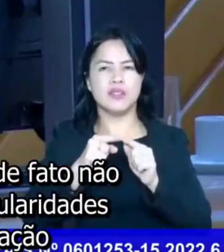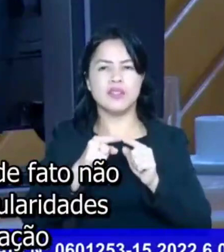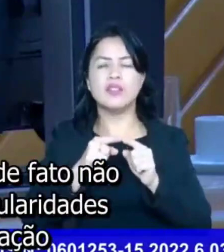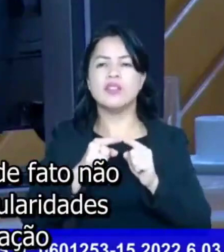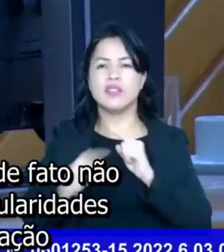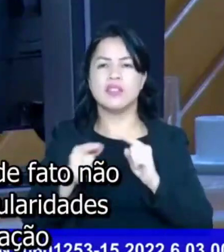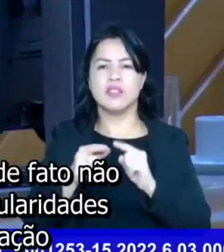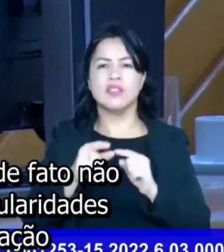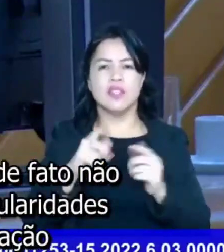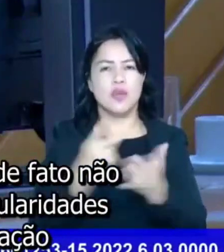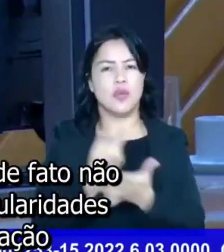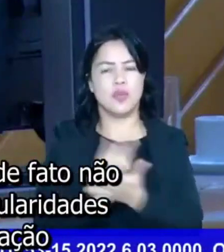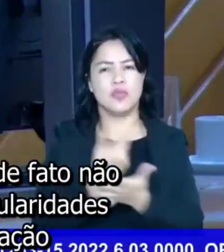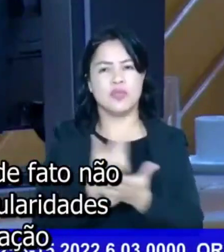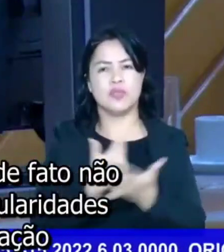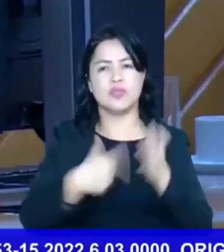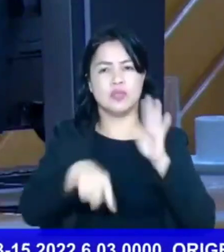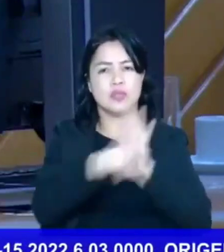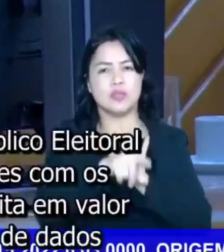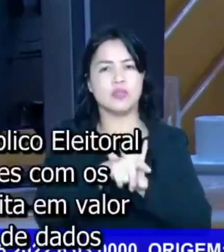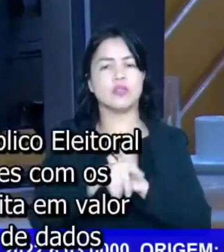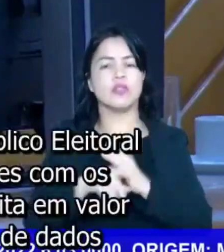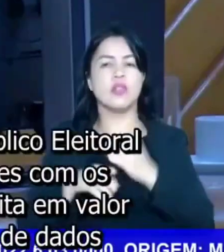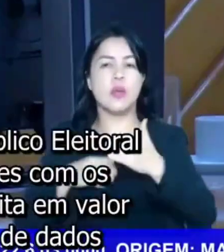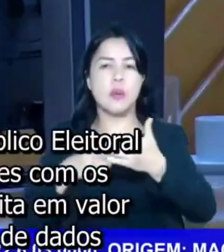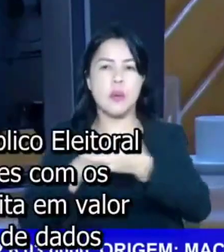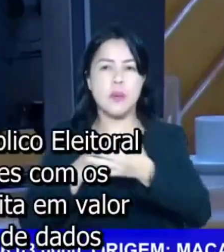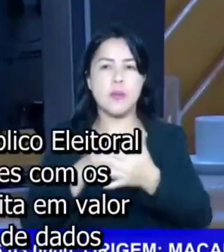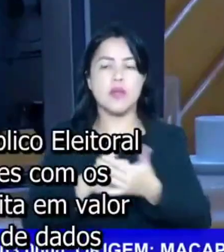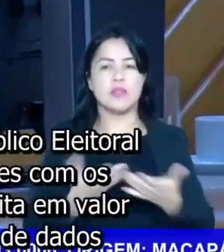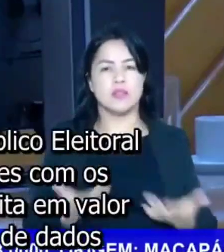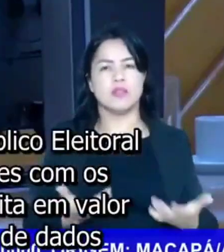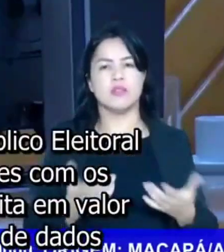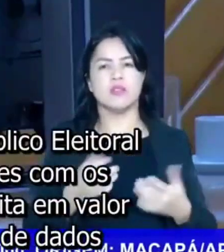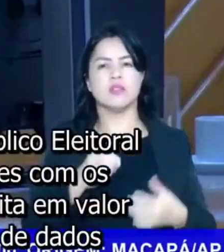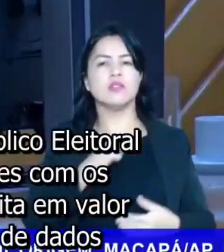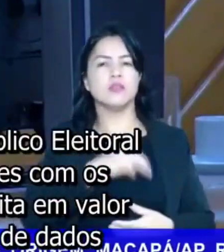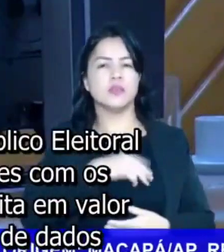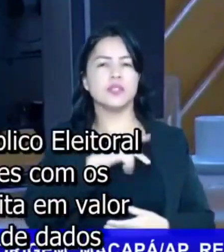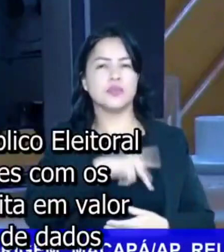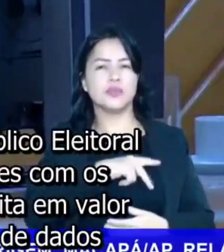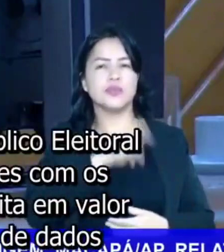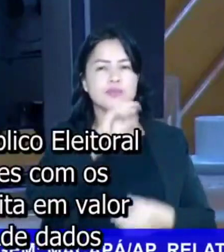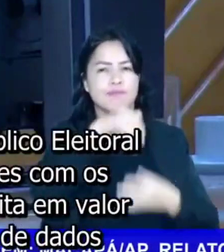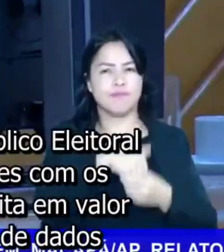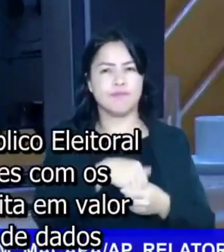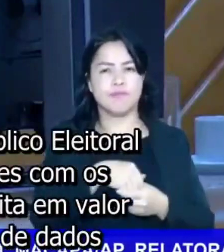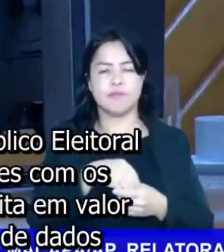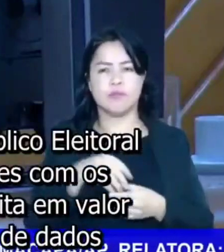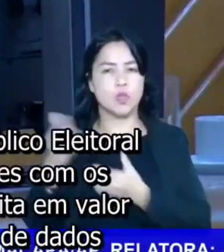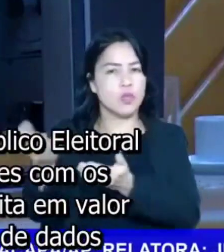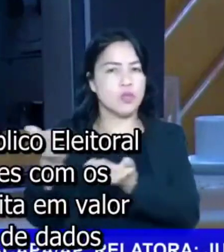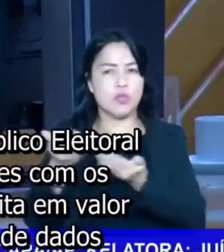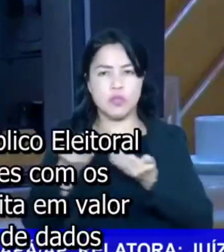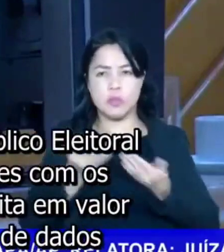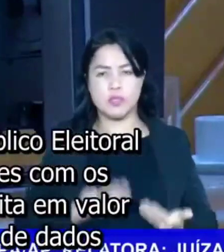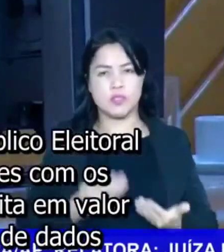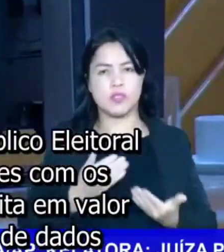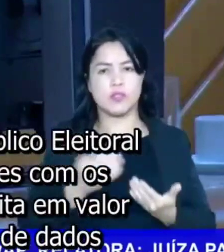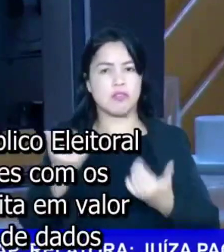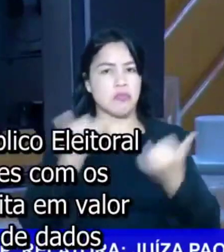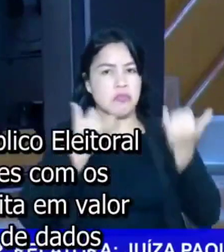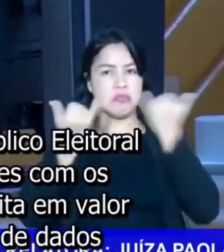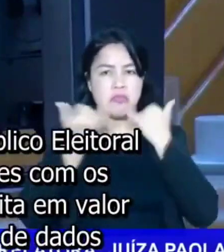para impedir a efetiva fiscalização dos órgãos de controle e também do Ministério Público Eleitoral. Não foram apresentadas